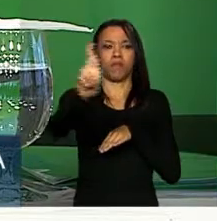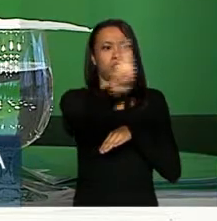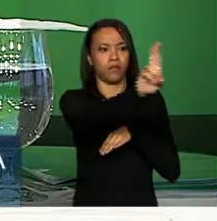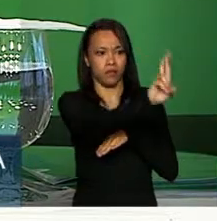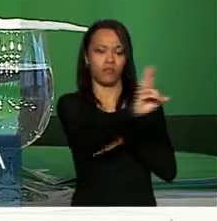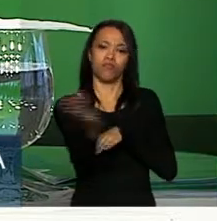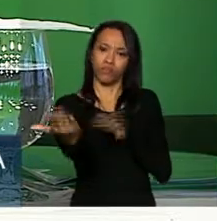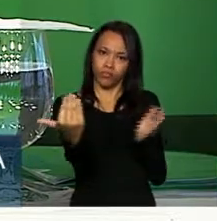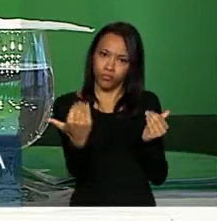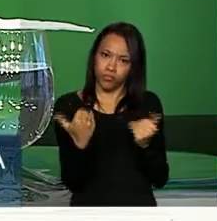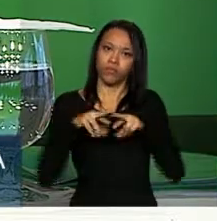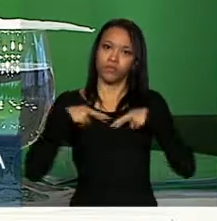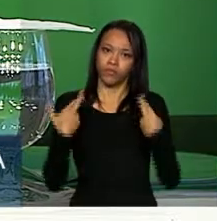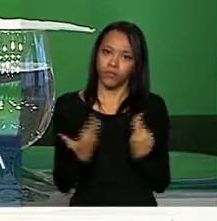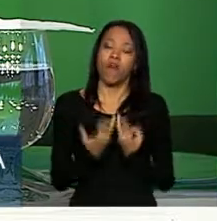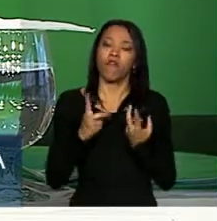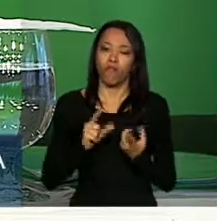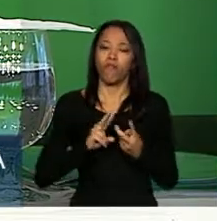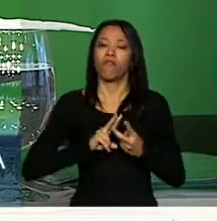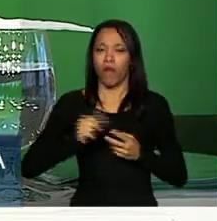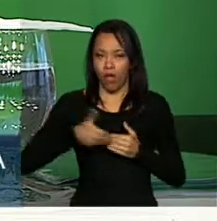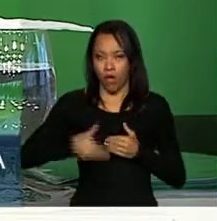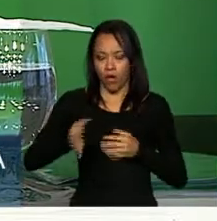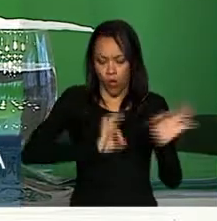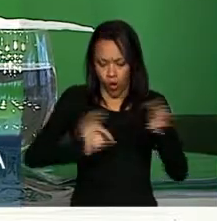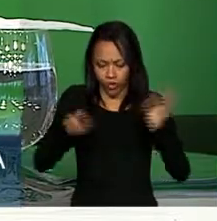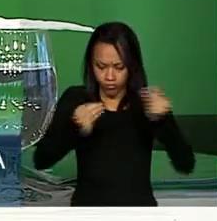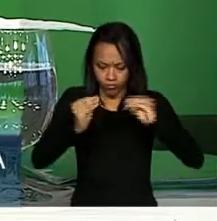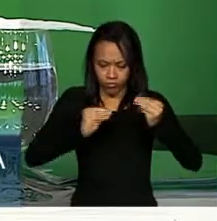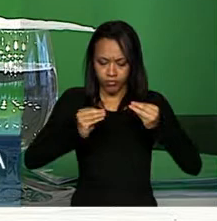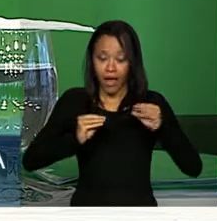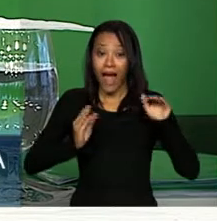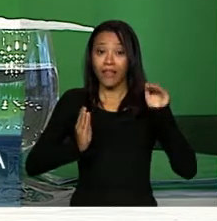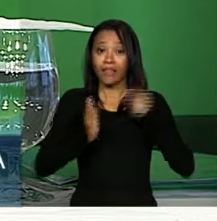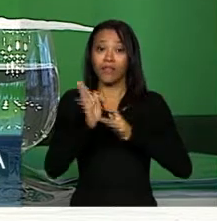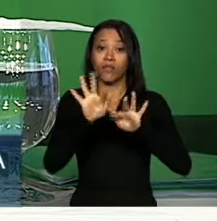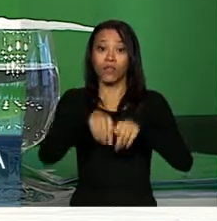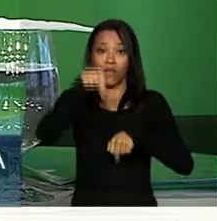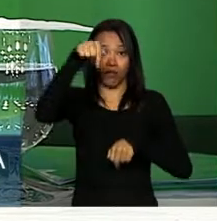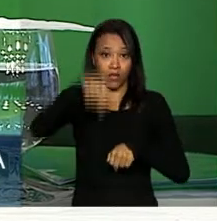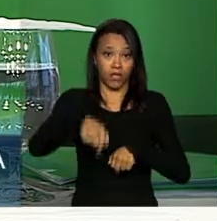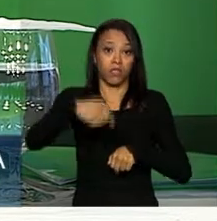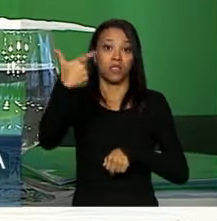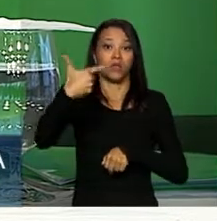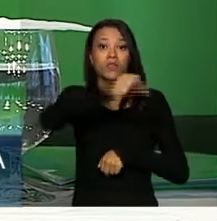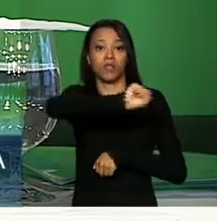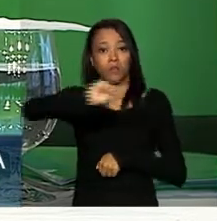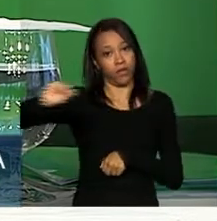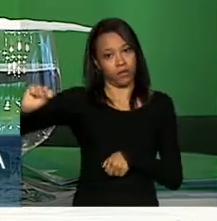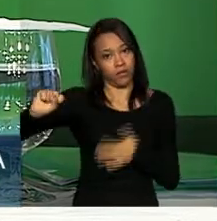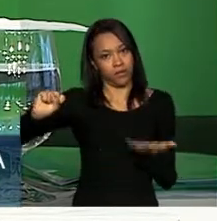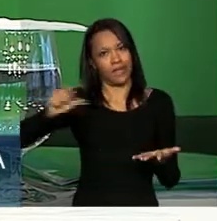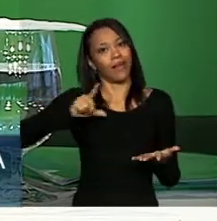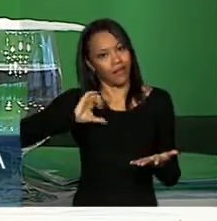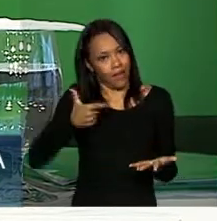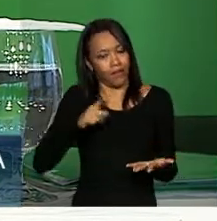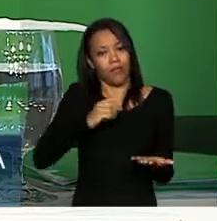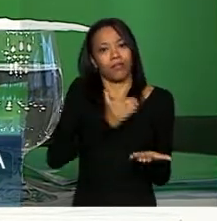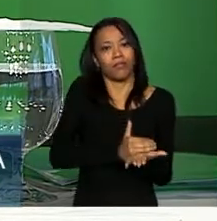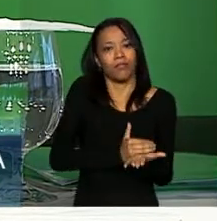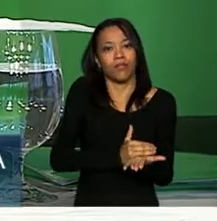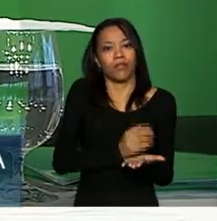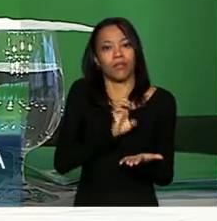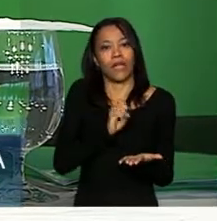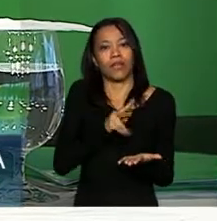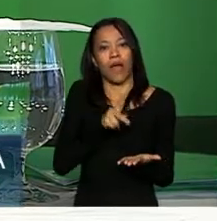vamos fazer esse plano até o final do segundo semestre. Então, ele deve ter, na verdade, etapas, cronogramas. A